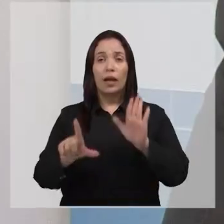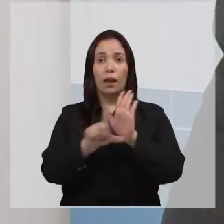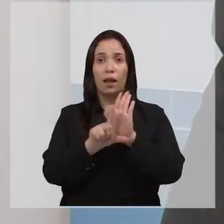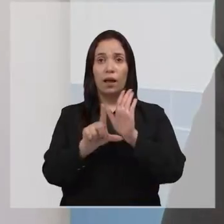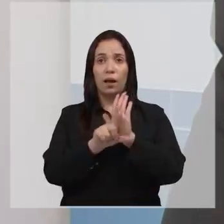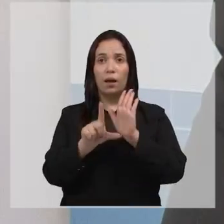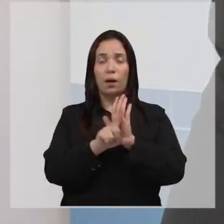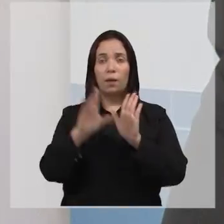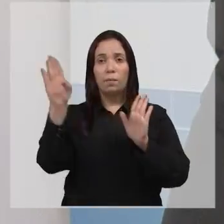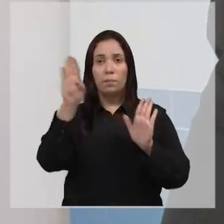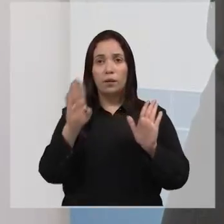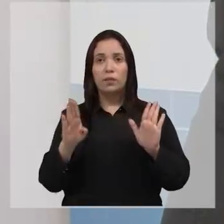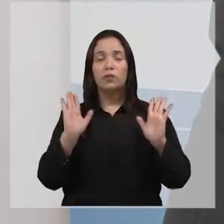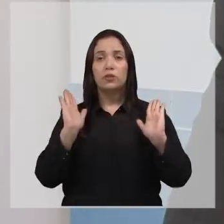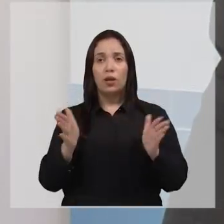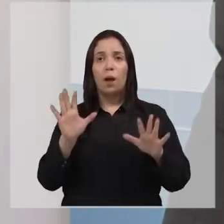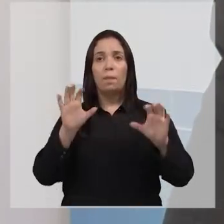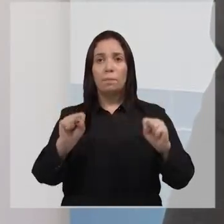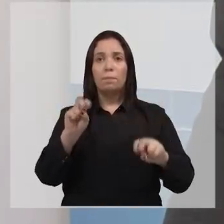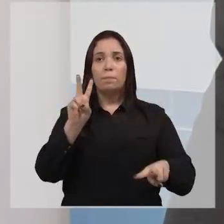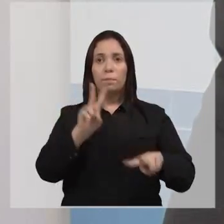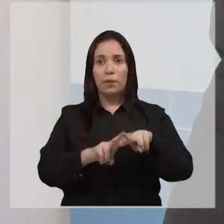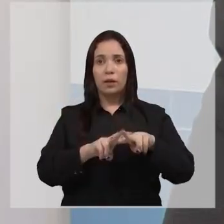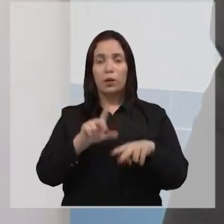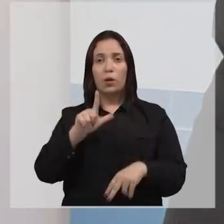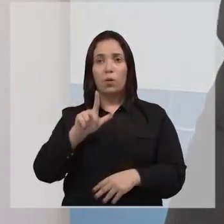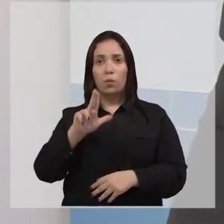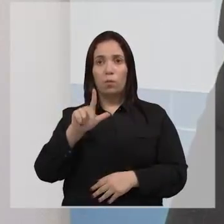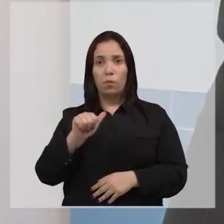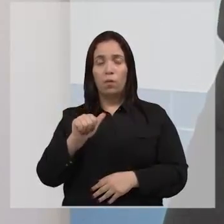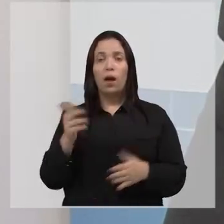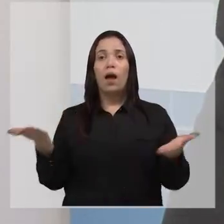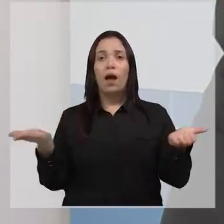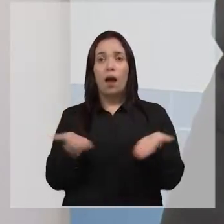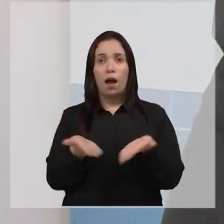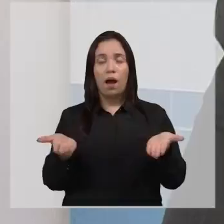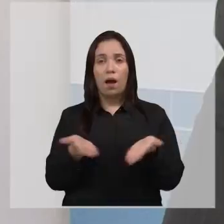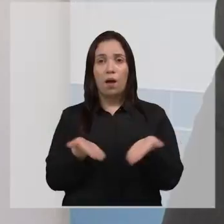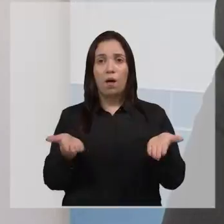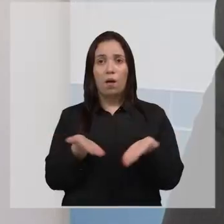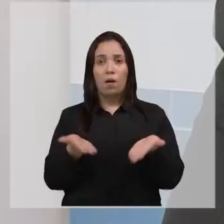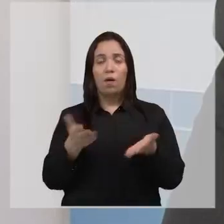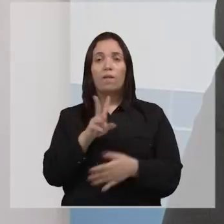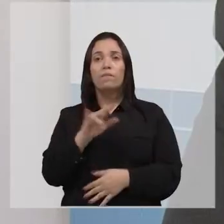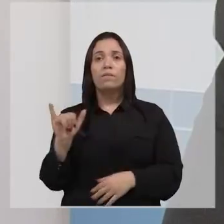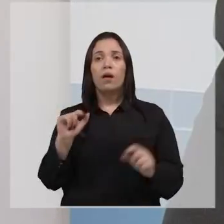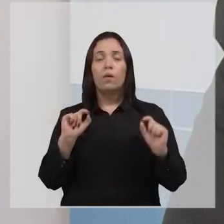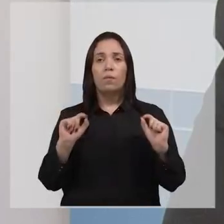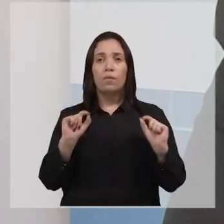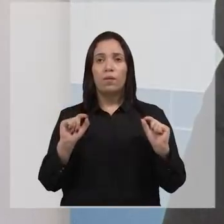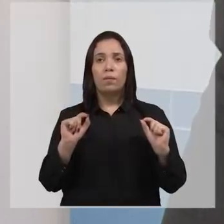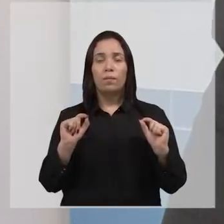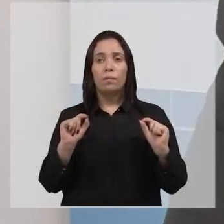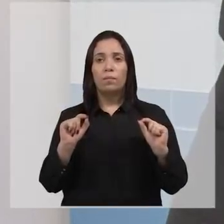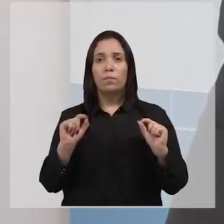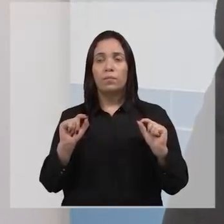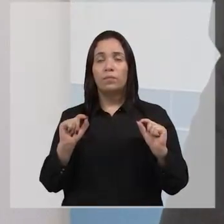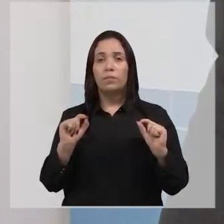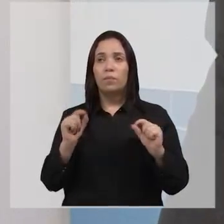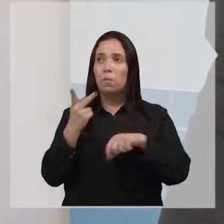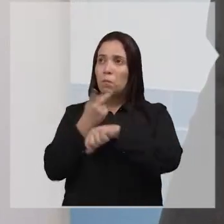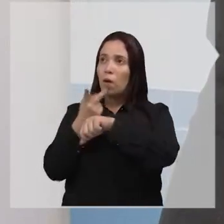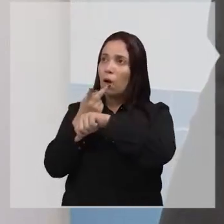brasileiras prenderam o Lula, nós vamos atrás ou de um salvador da pátria, ou do Estado